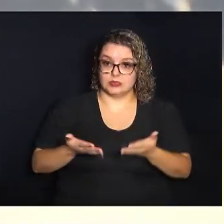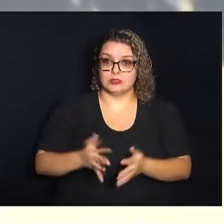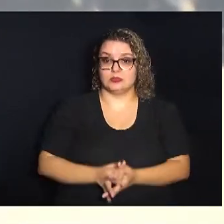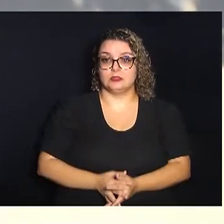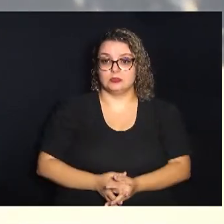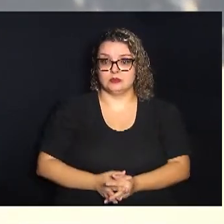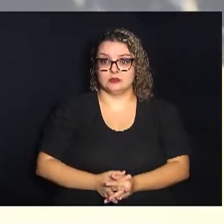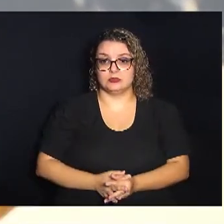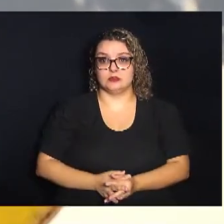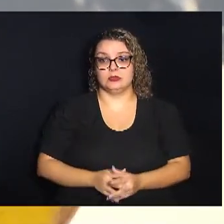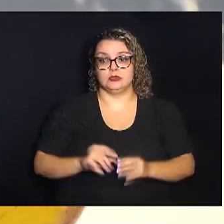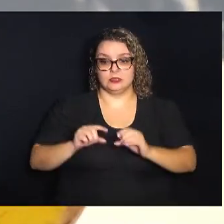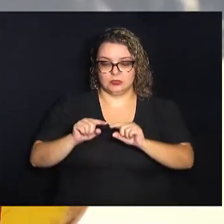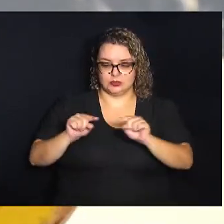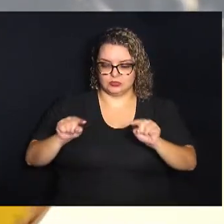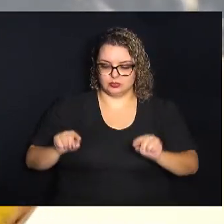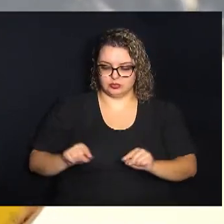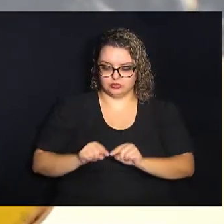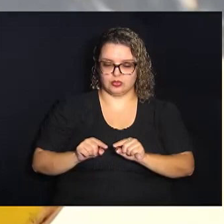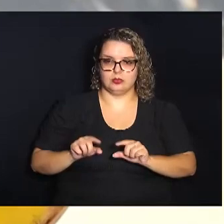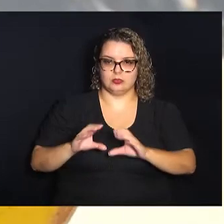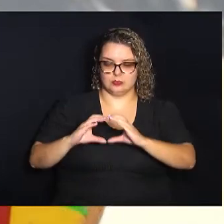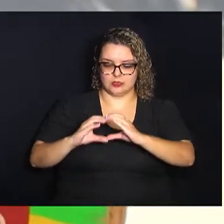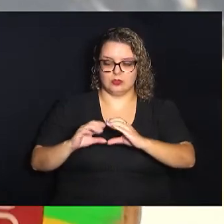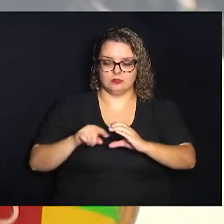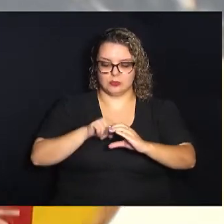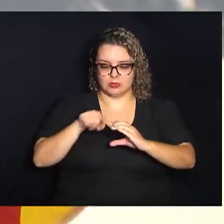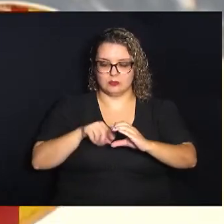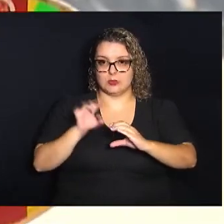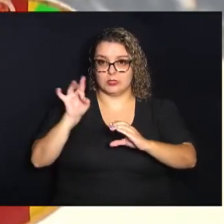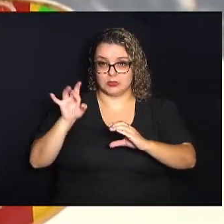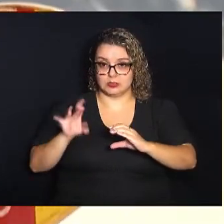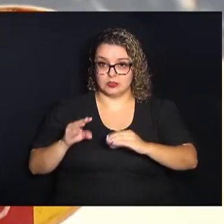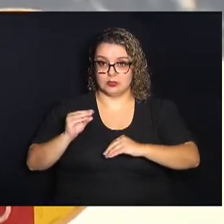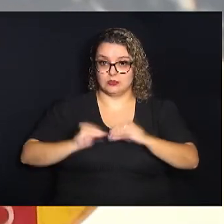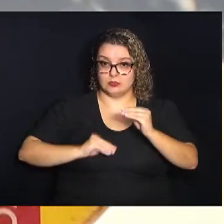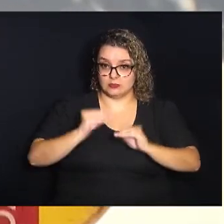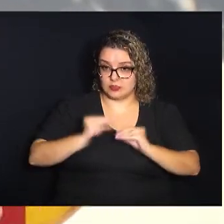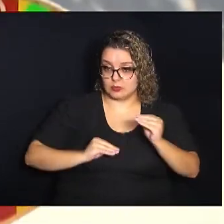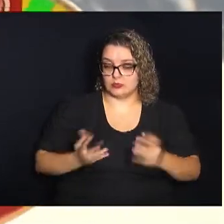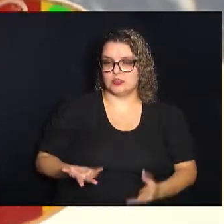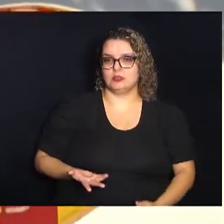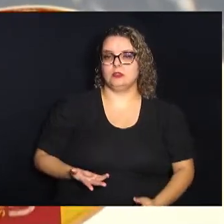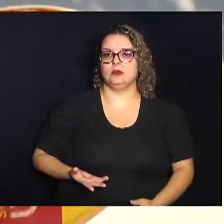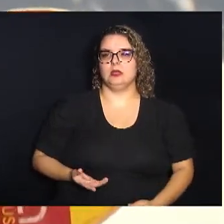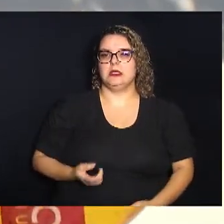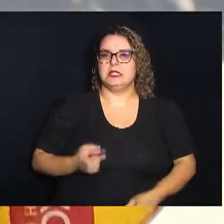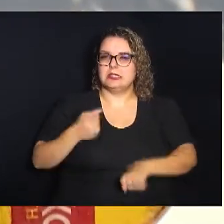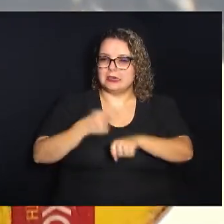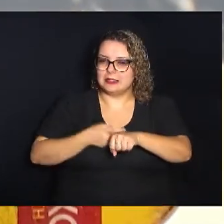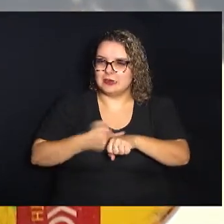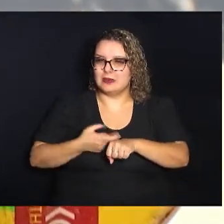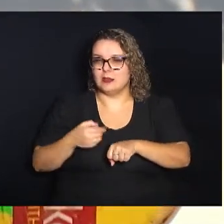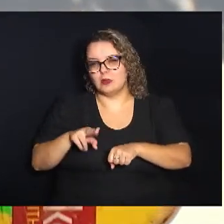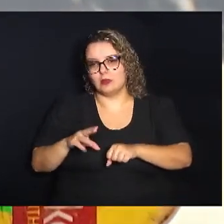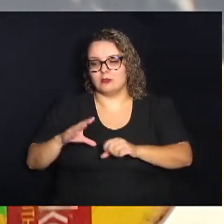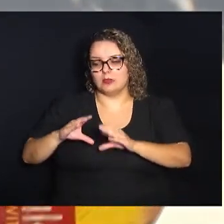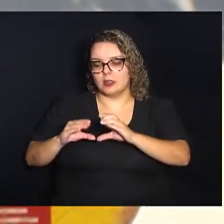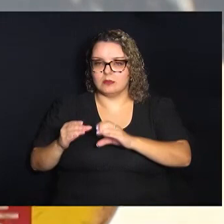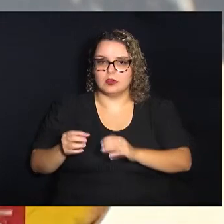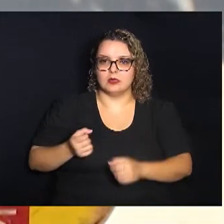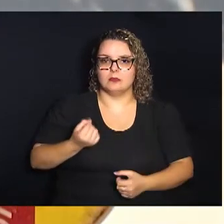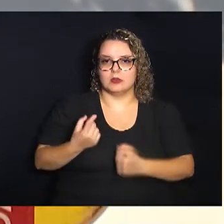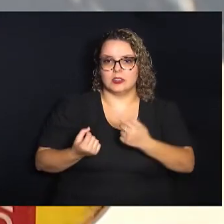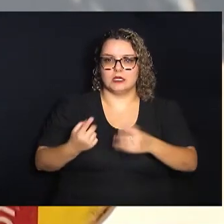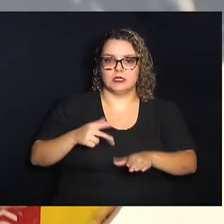a roda ela tem um material específico, que é como você falou, tem uma certa dureza, ela é mais dura, é mais mole para cada tipo de